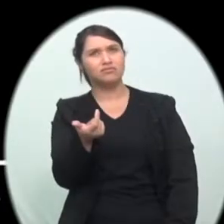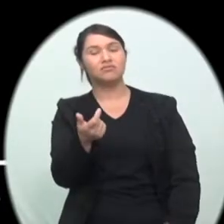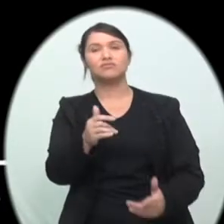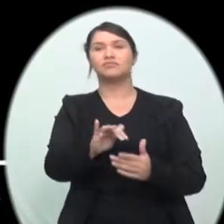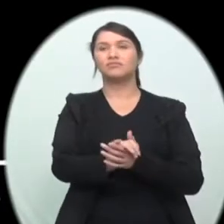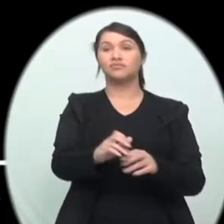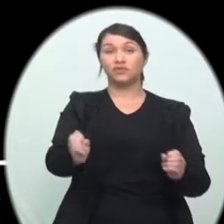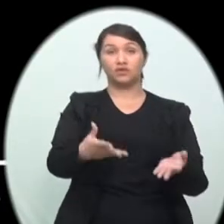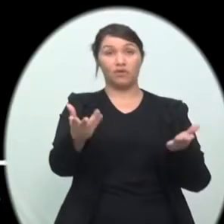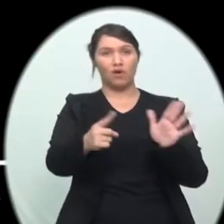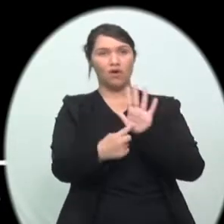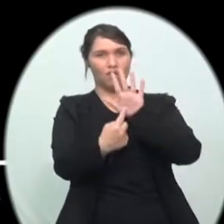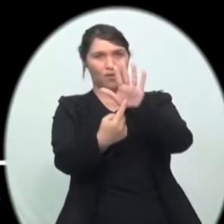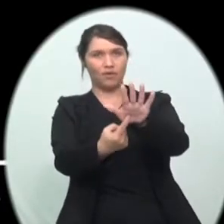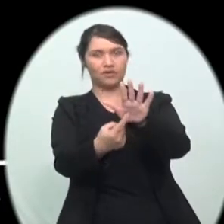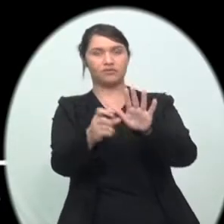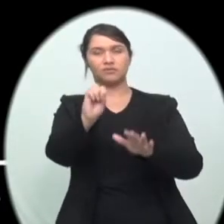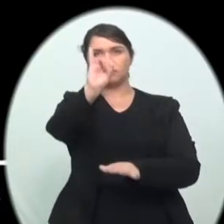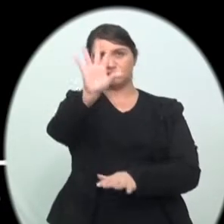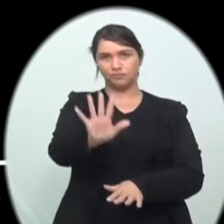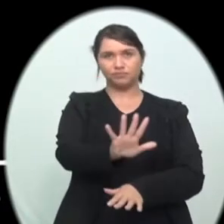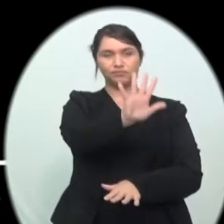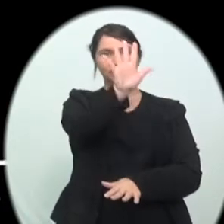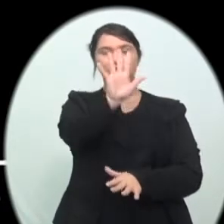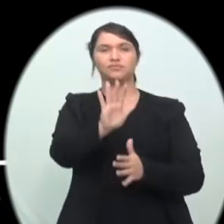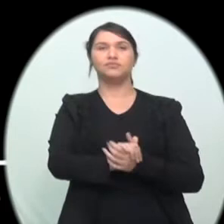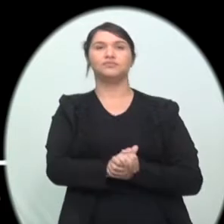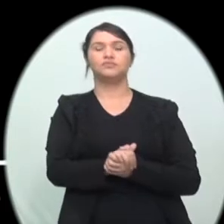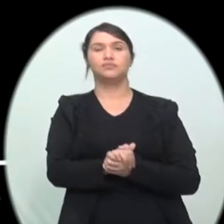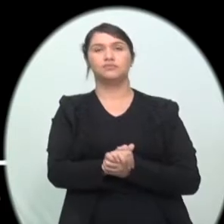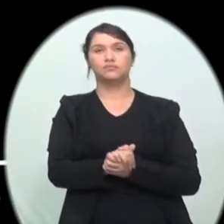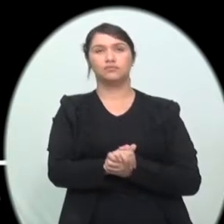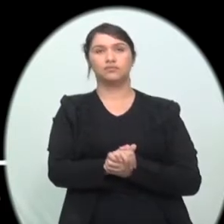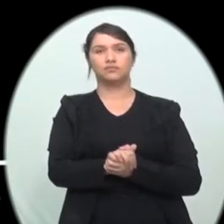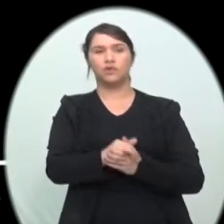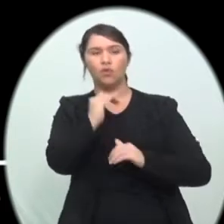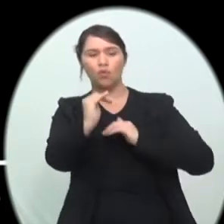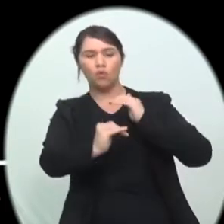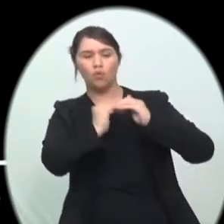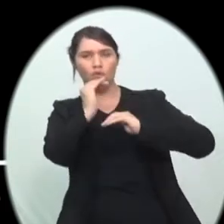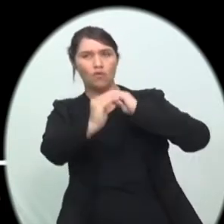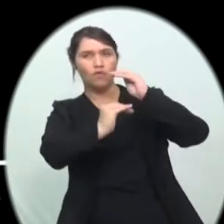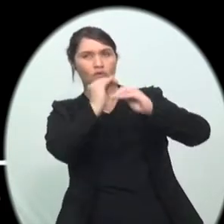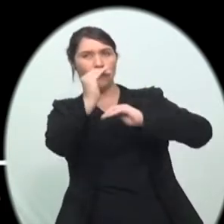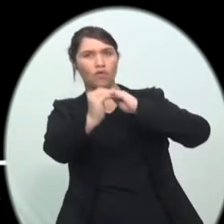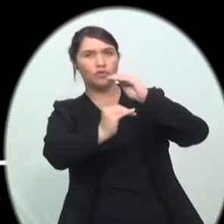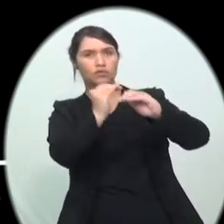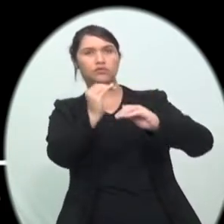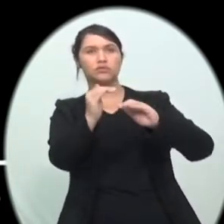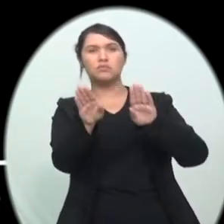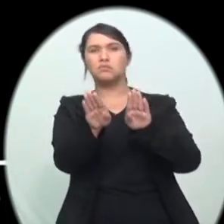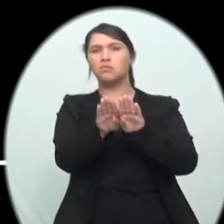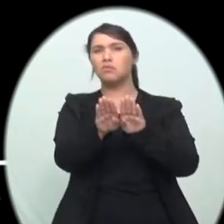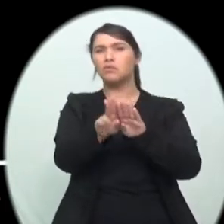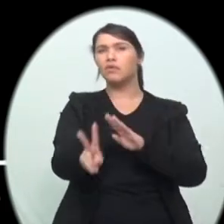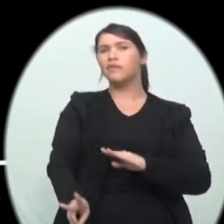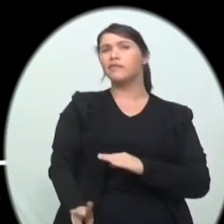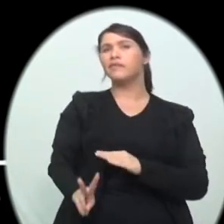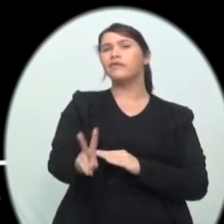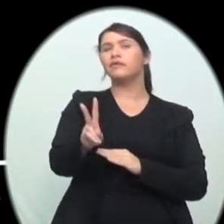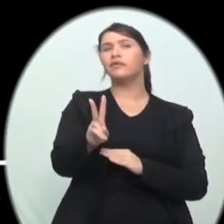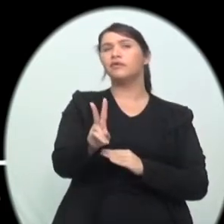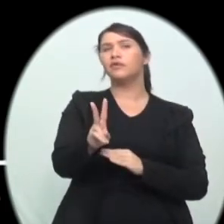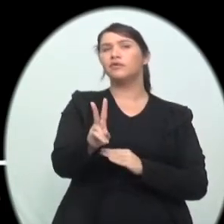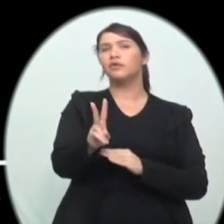isto. Talvez a evolução do momento de valor, quer dizer, o quanto que vale